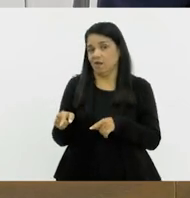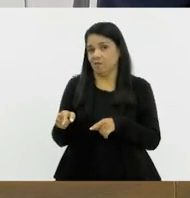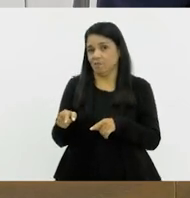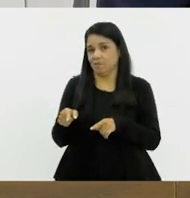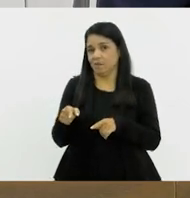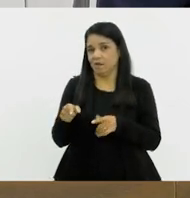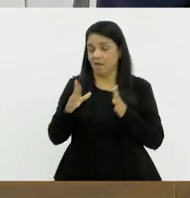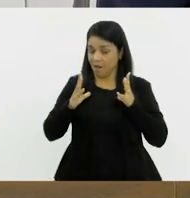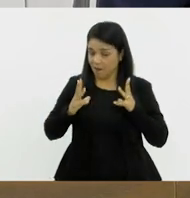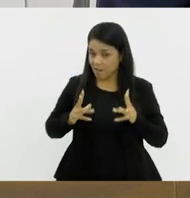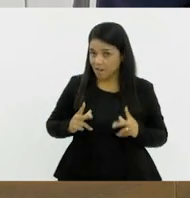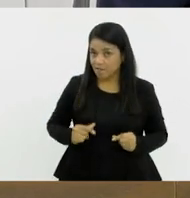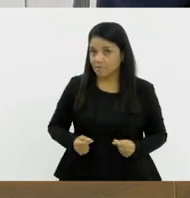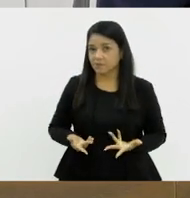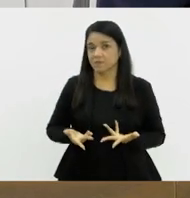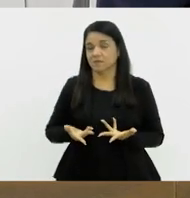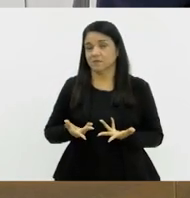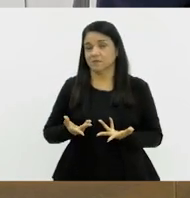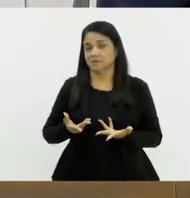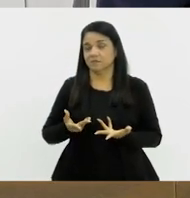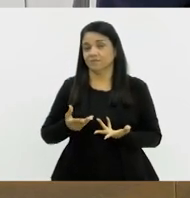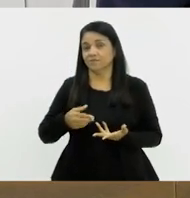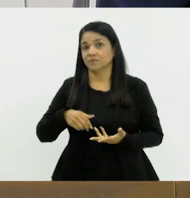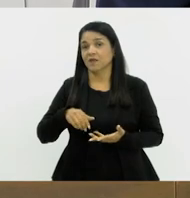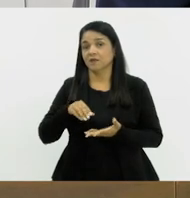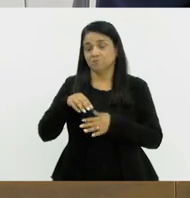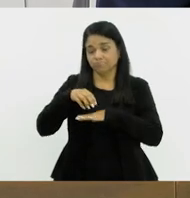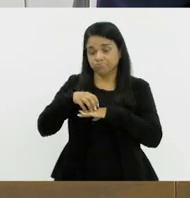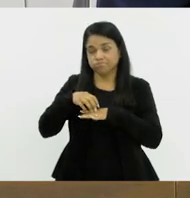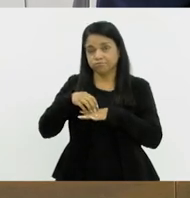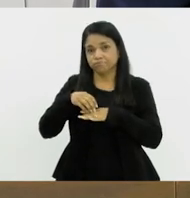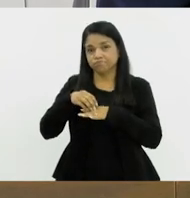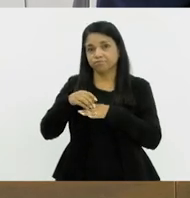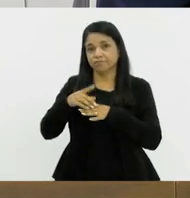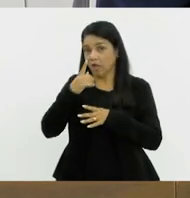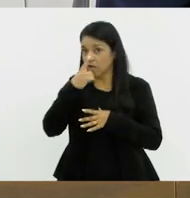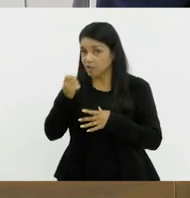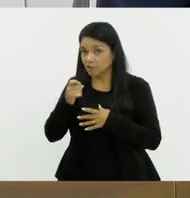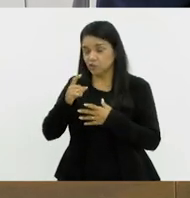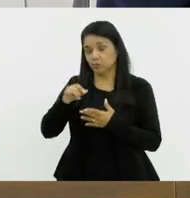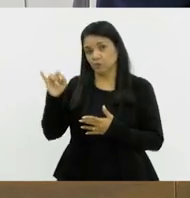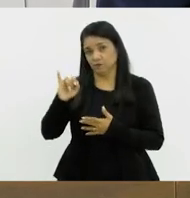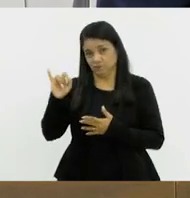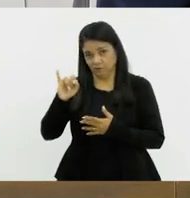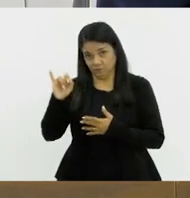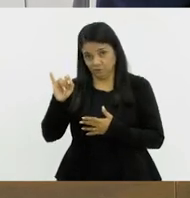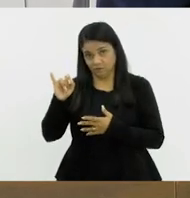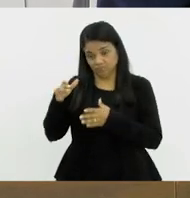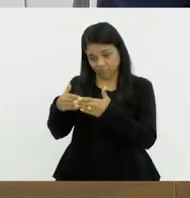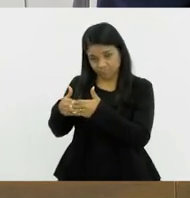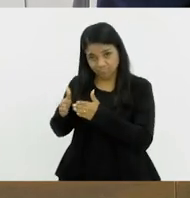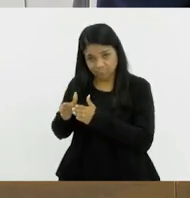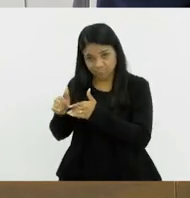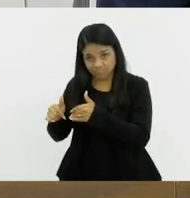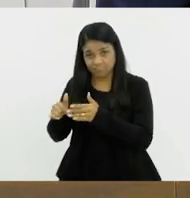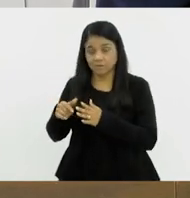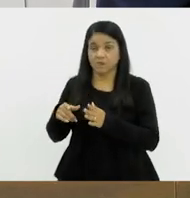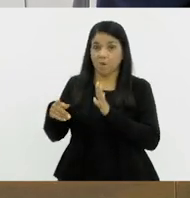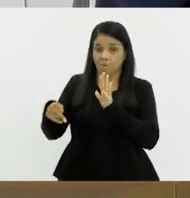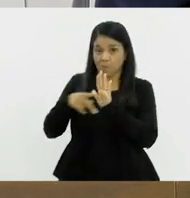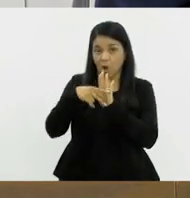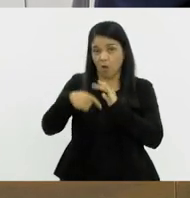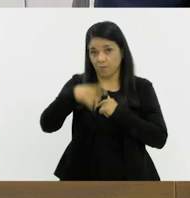uma forma de limpeza e de destinação de resíduos infectantes em hospitalar, de natureza hospitalar.